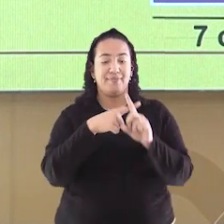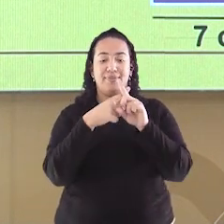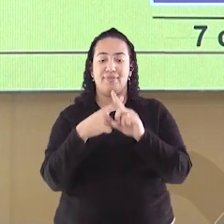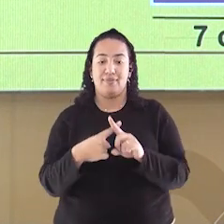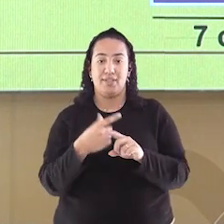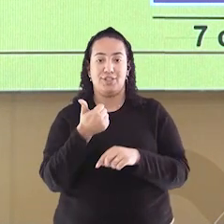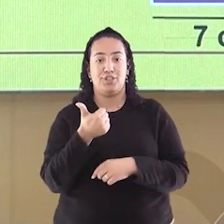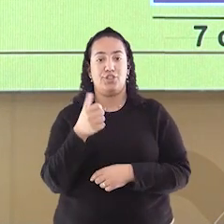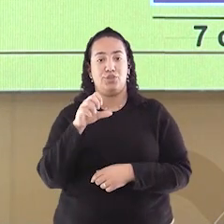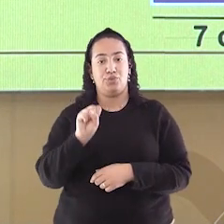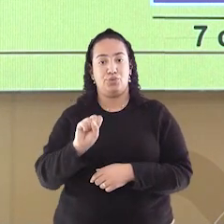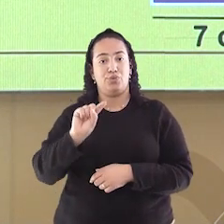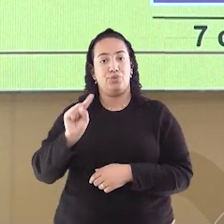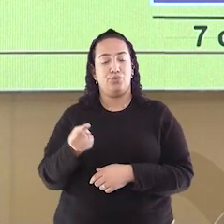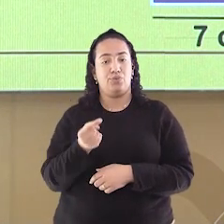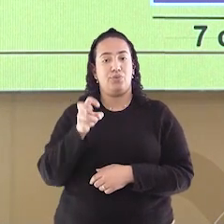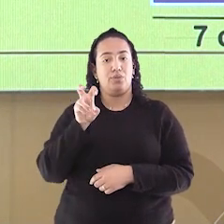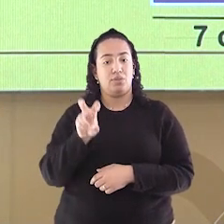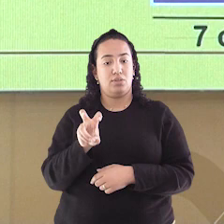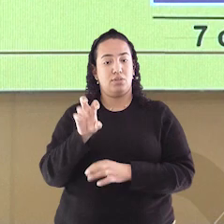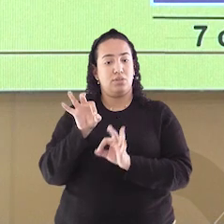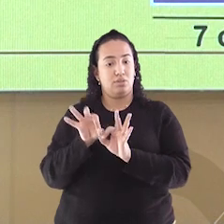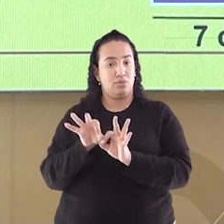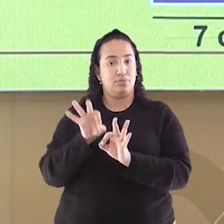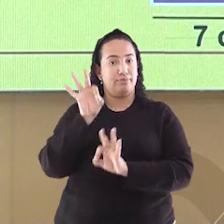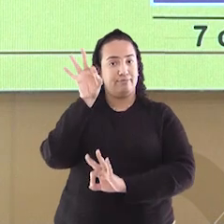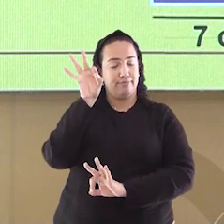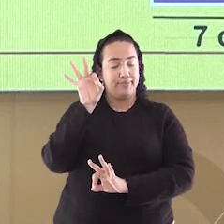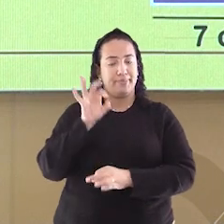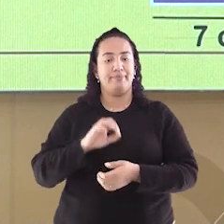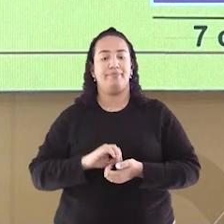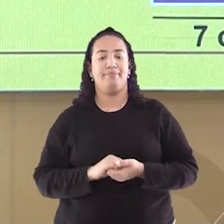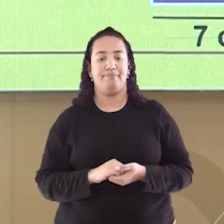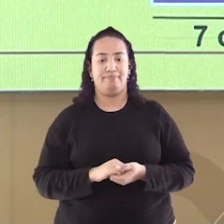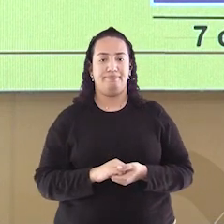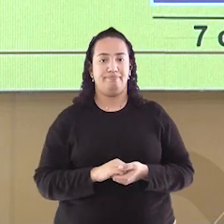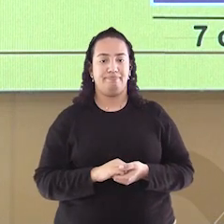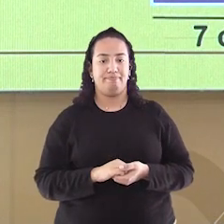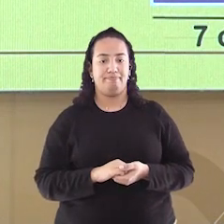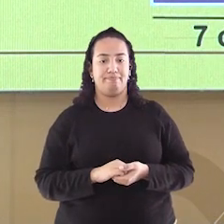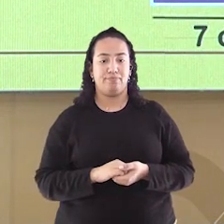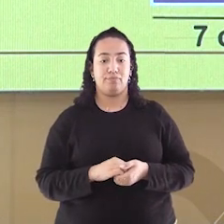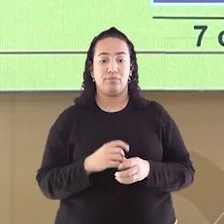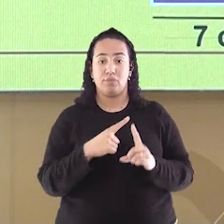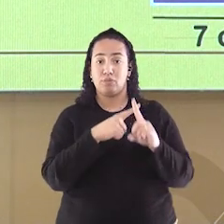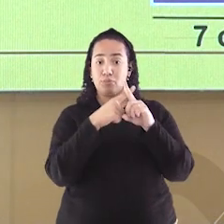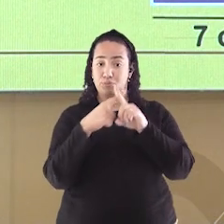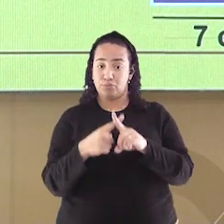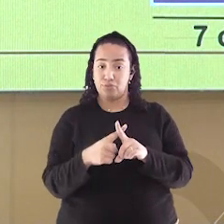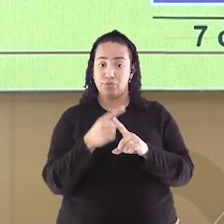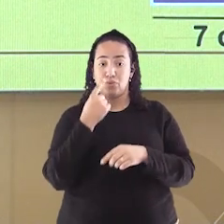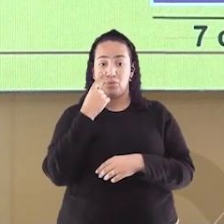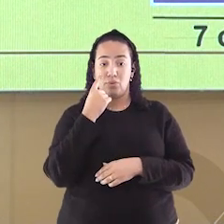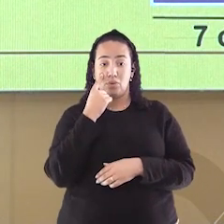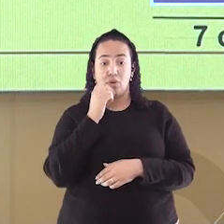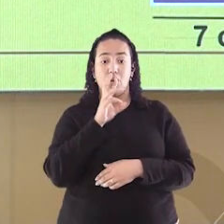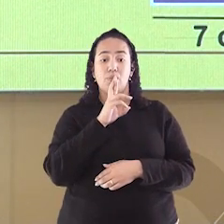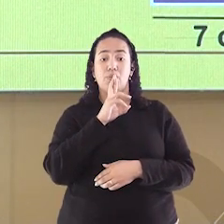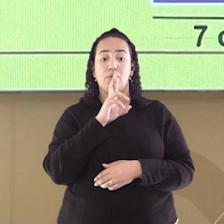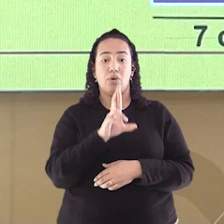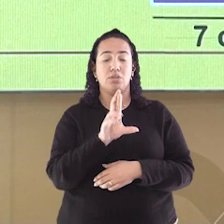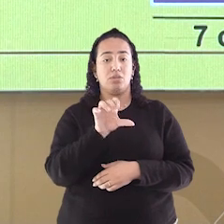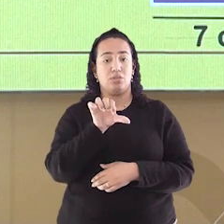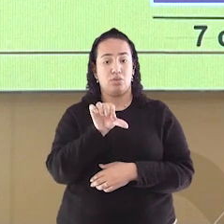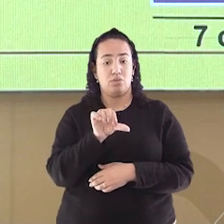base, vezes a altura, que é 18,5. E multiplicando,